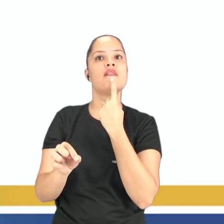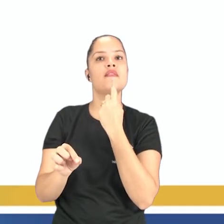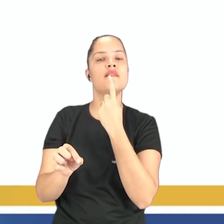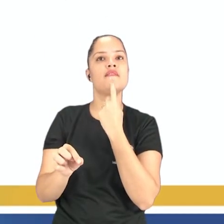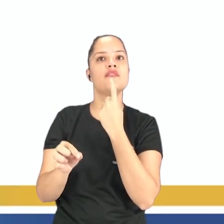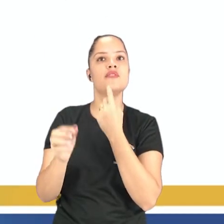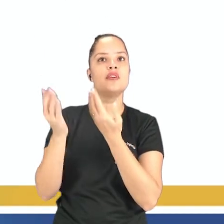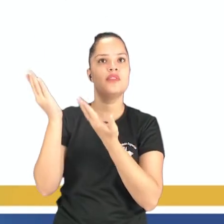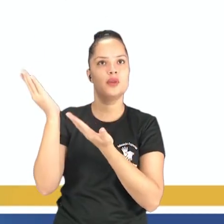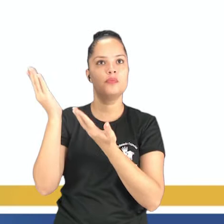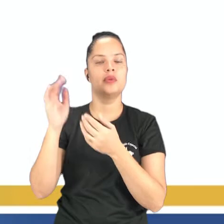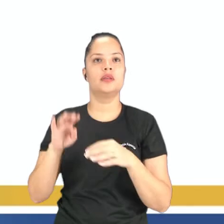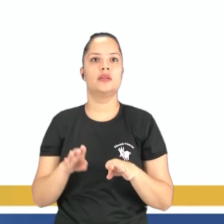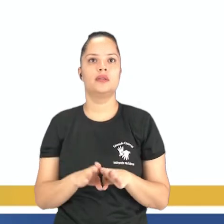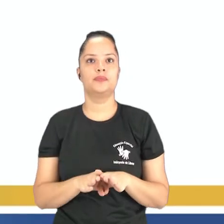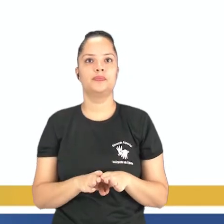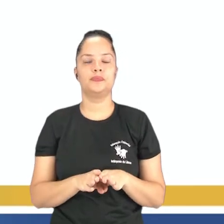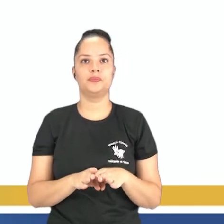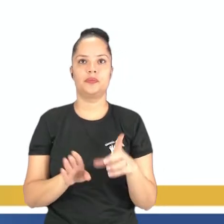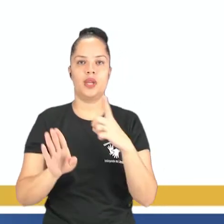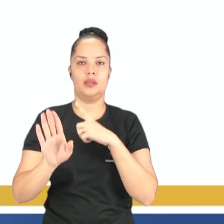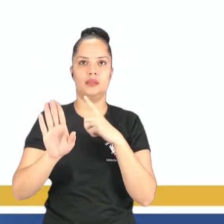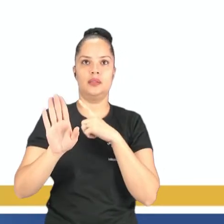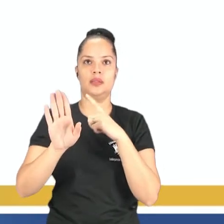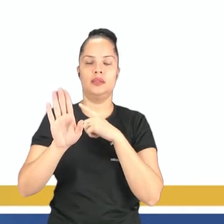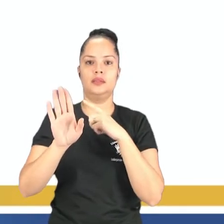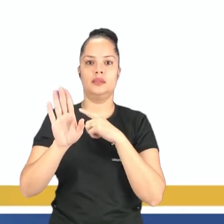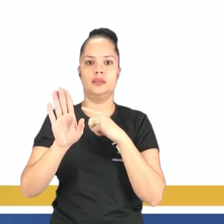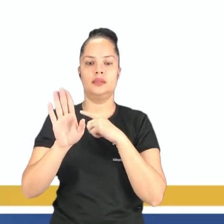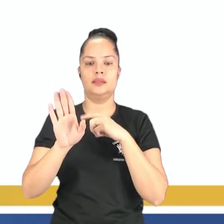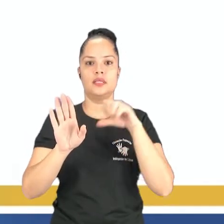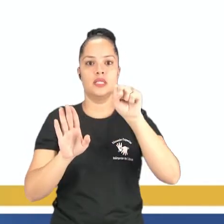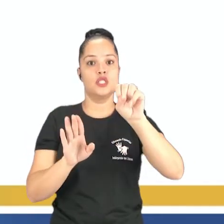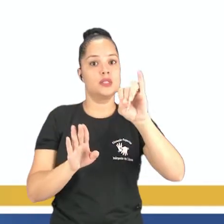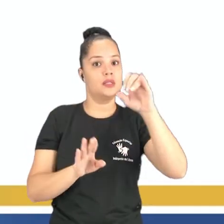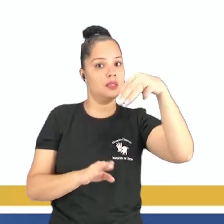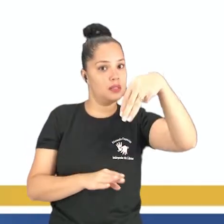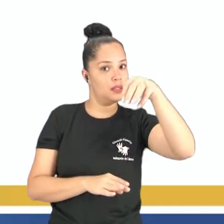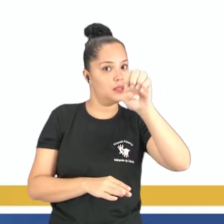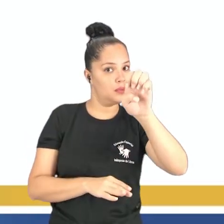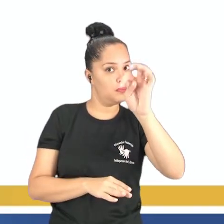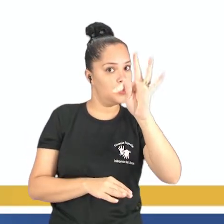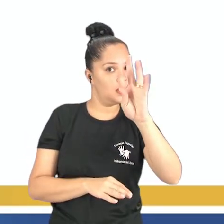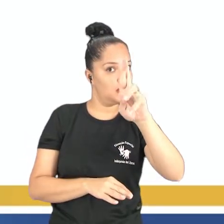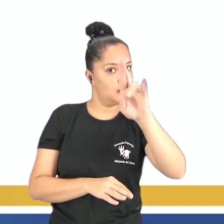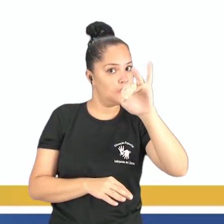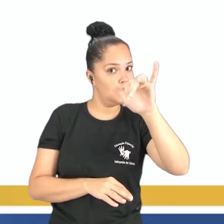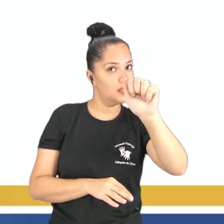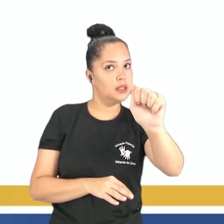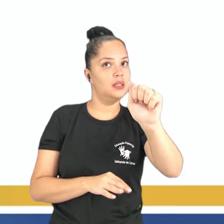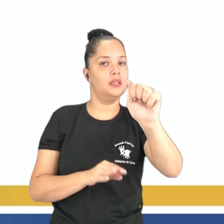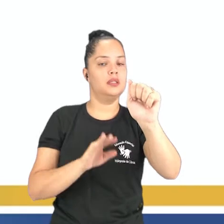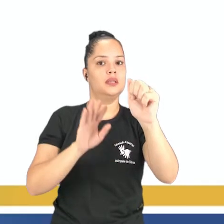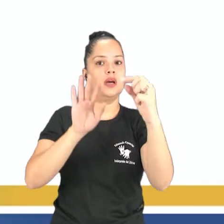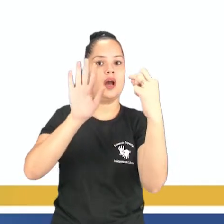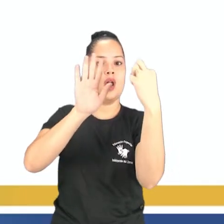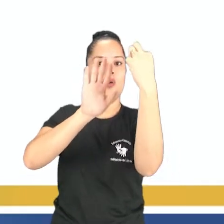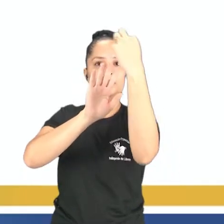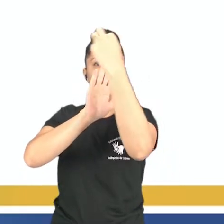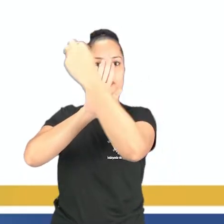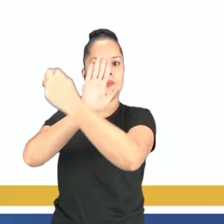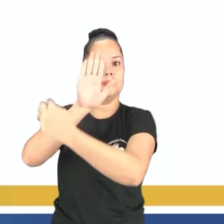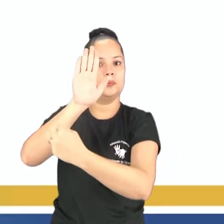Então, ainda falando sobre a rotação, uma figura ela tem uma simetria de rotação de centro O e medida de amplitude A,